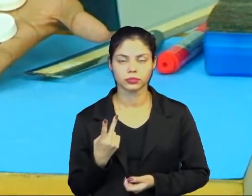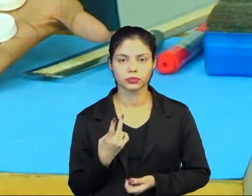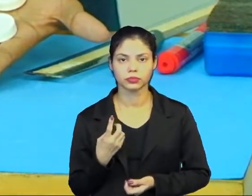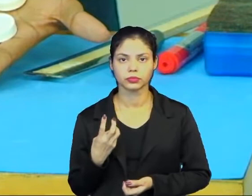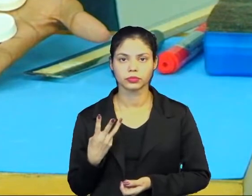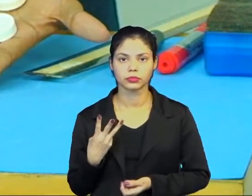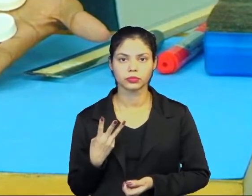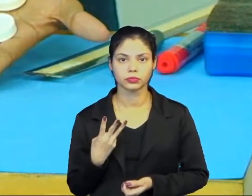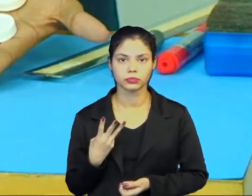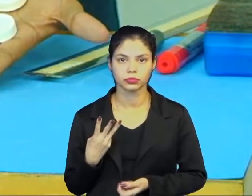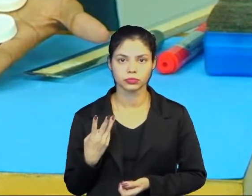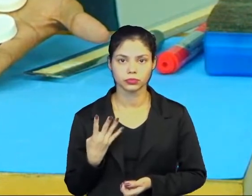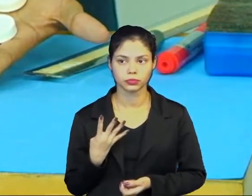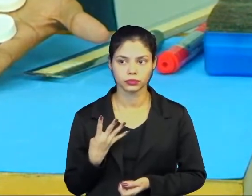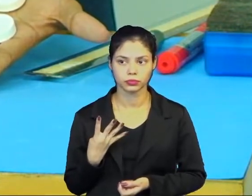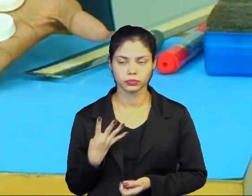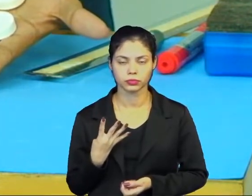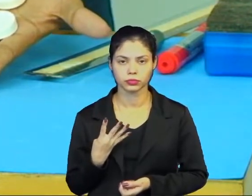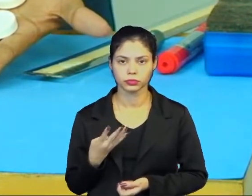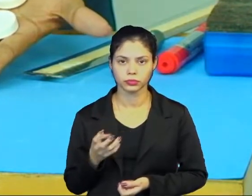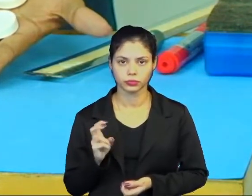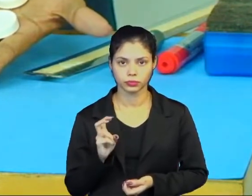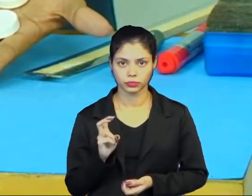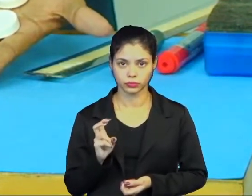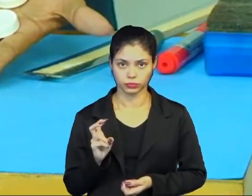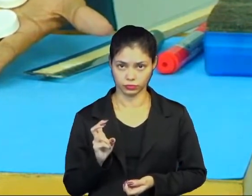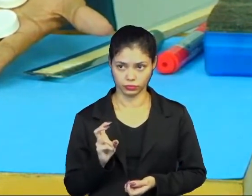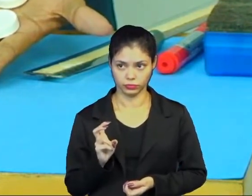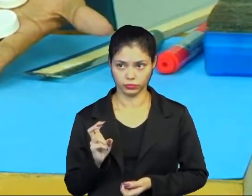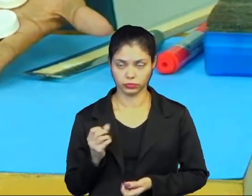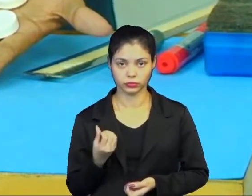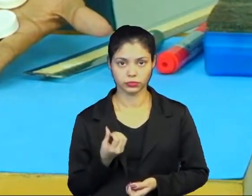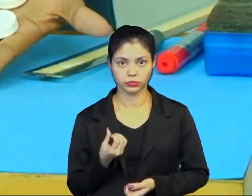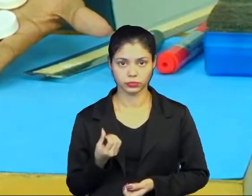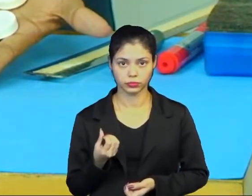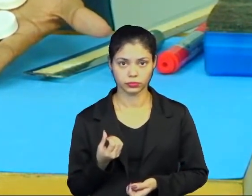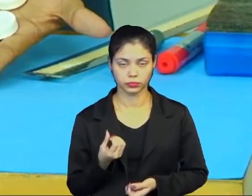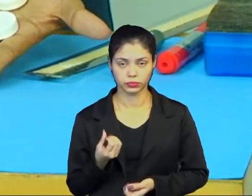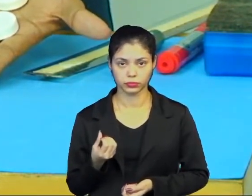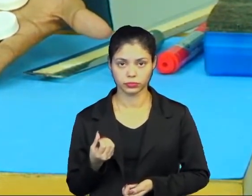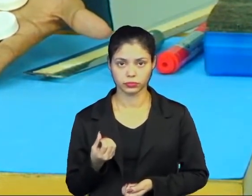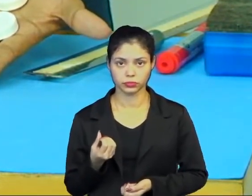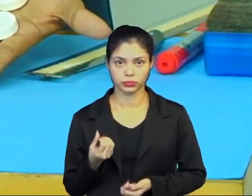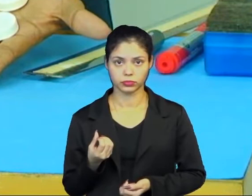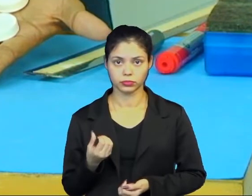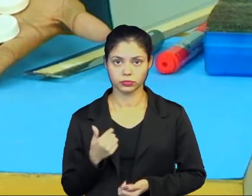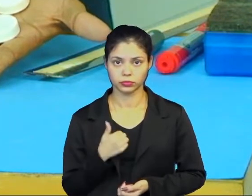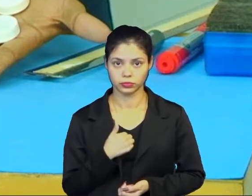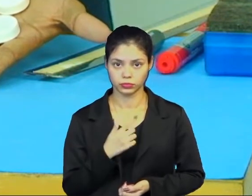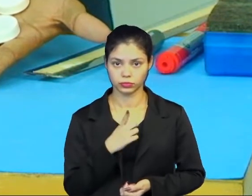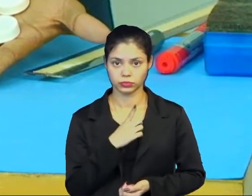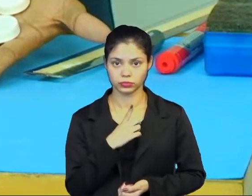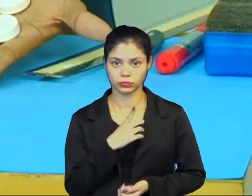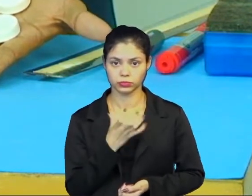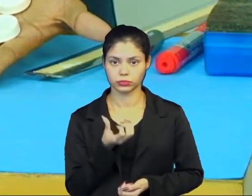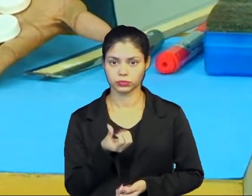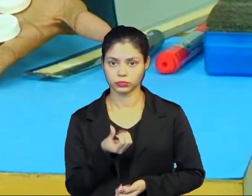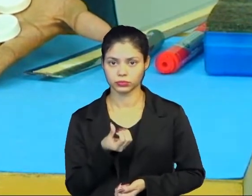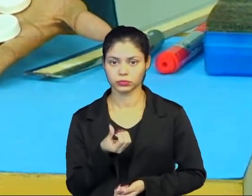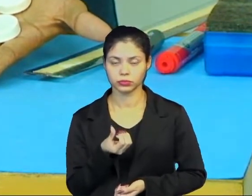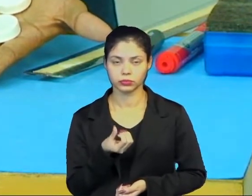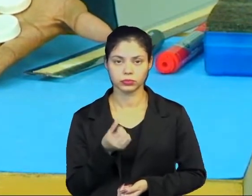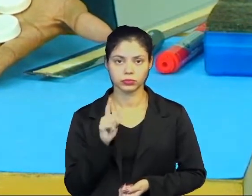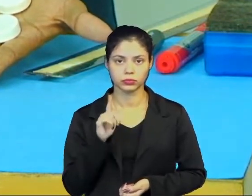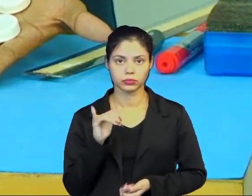2, 3, 4, 5, 6. Então, eu tenho 6